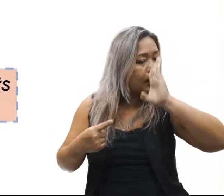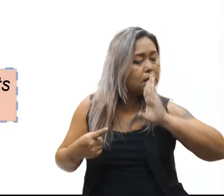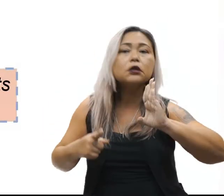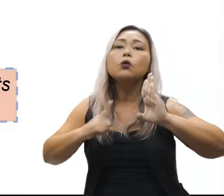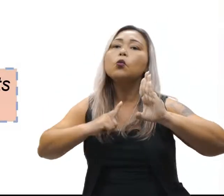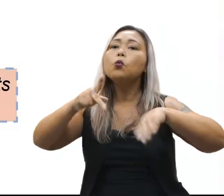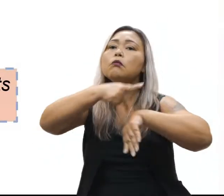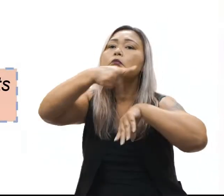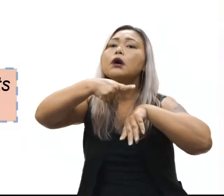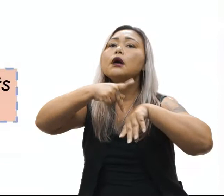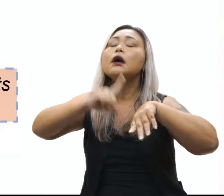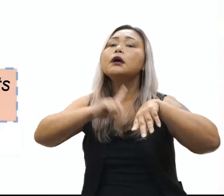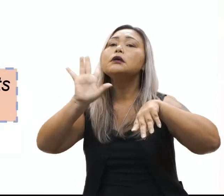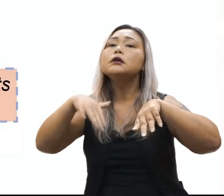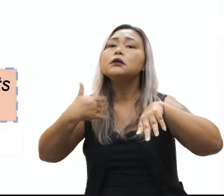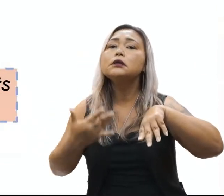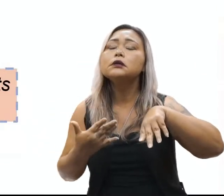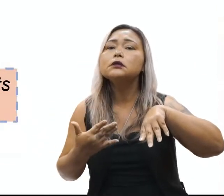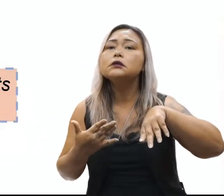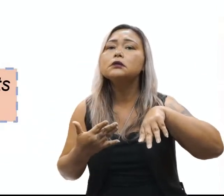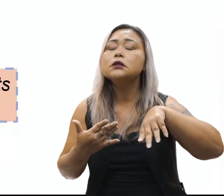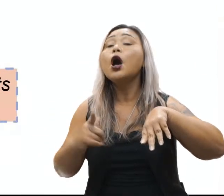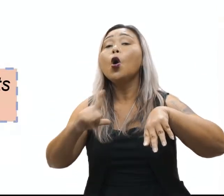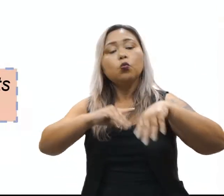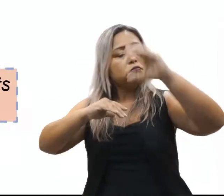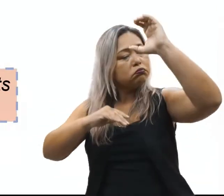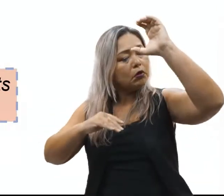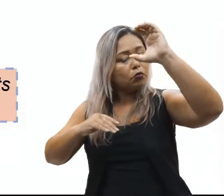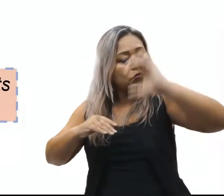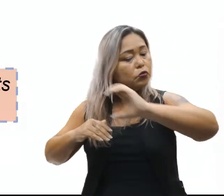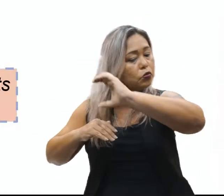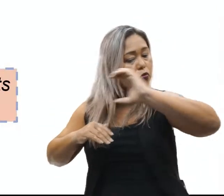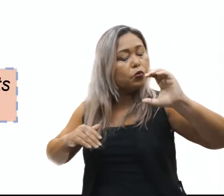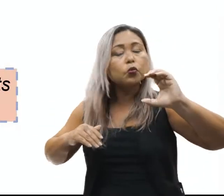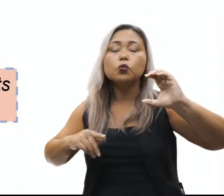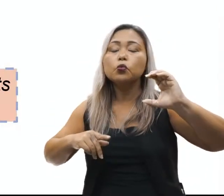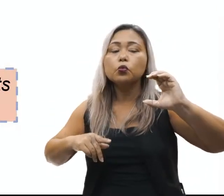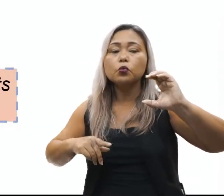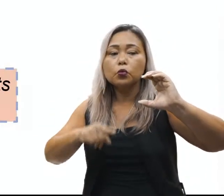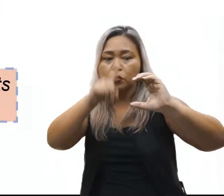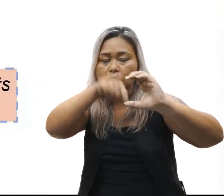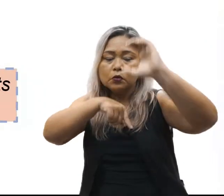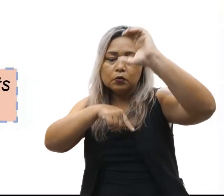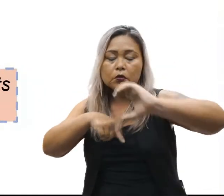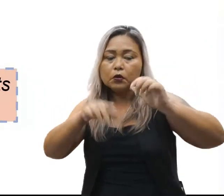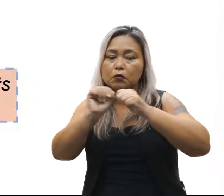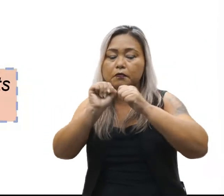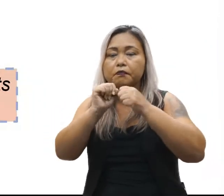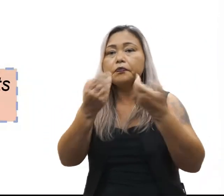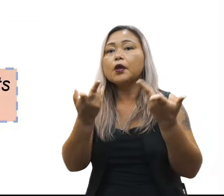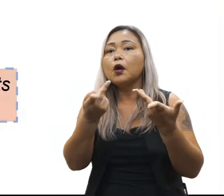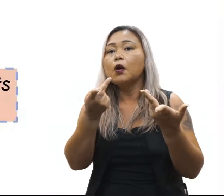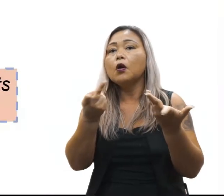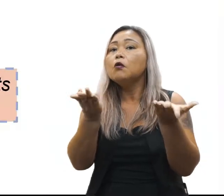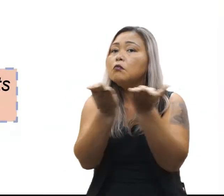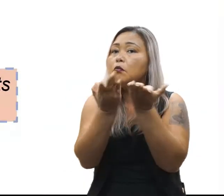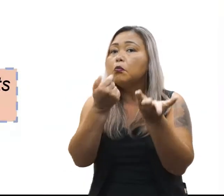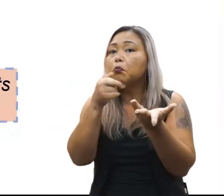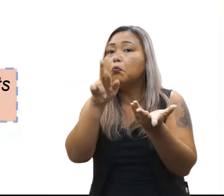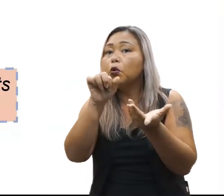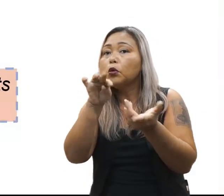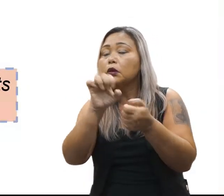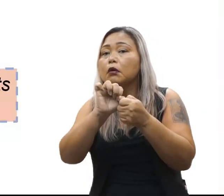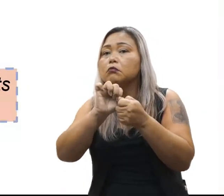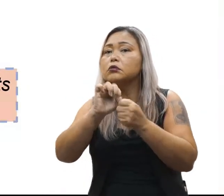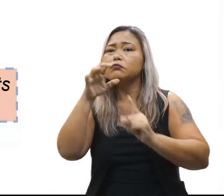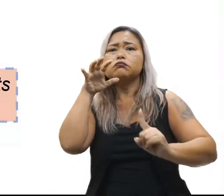países onde o cristianismo, né, o protestantismo é muito forte, porque fomos